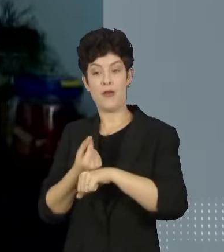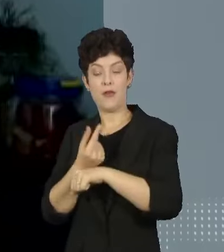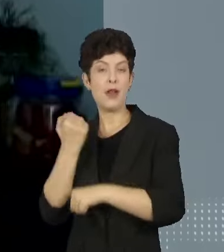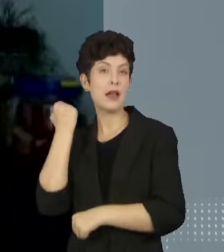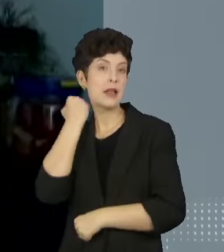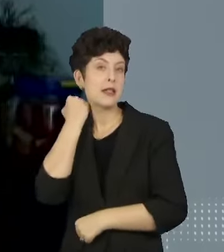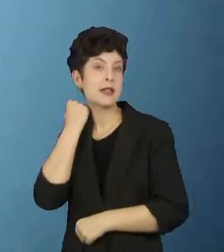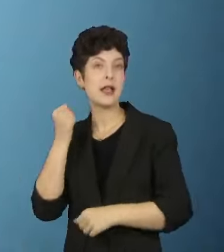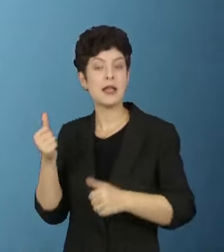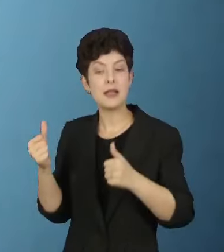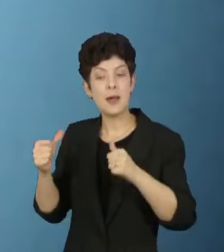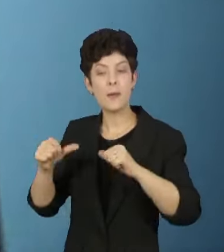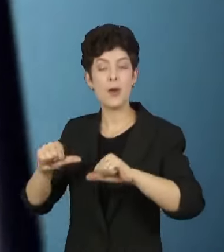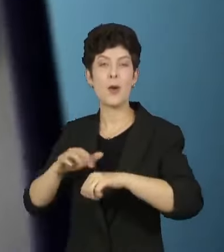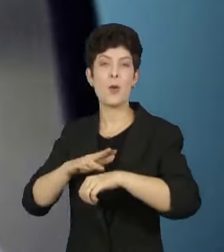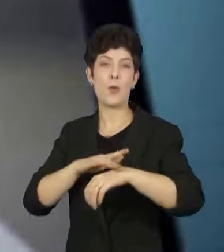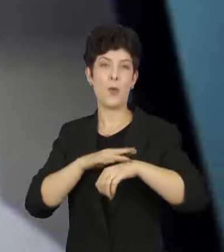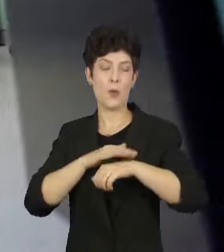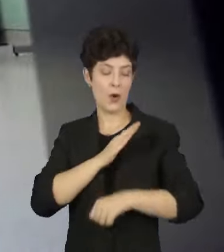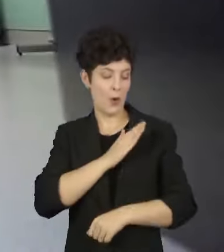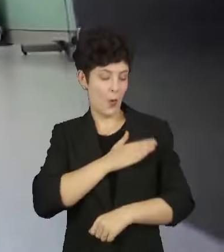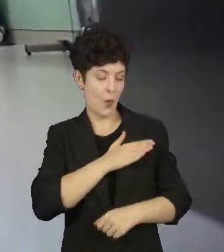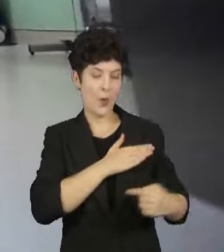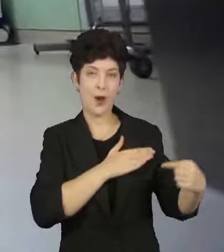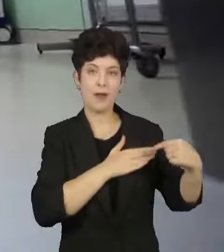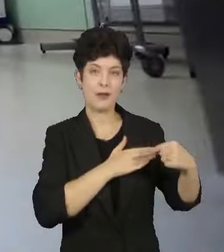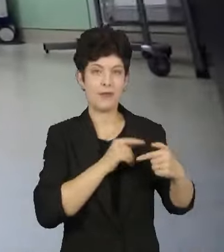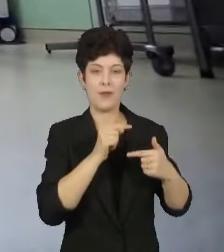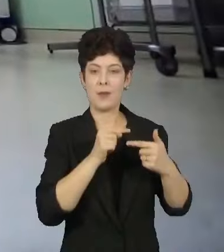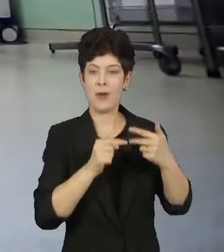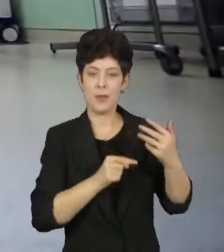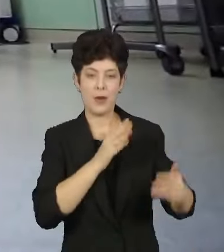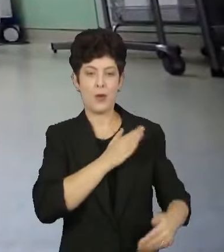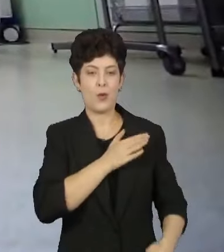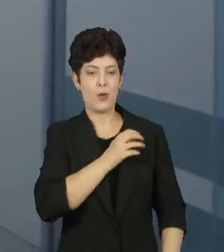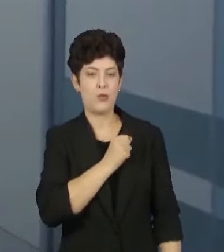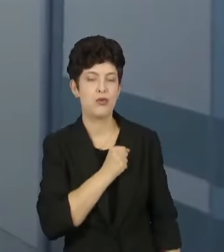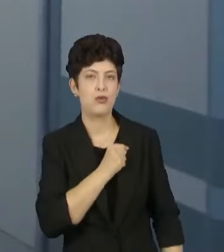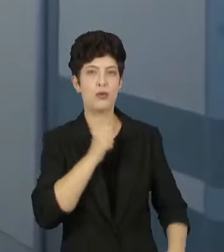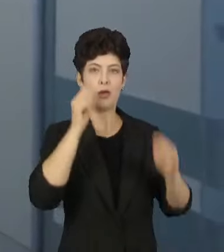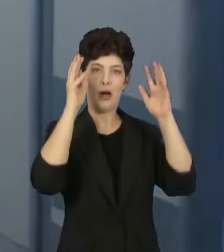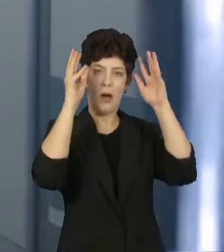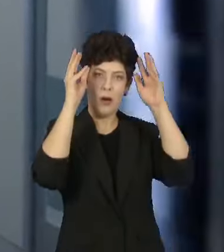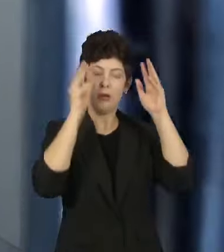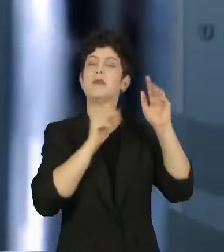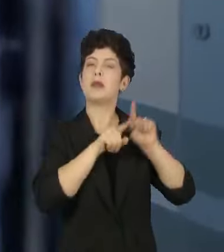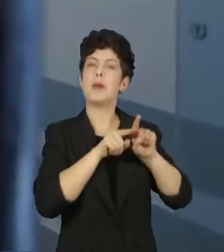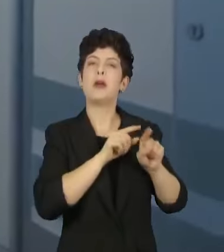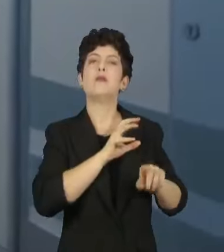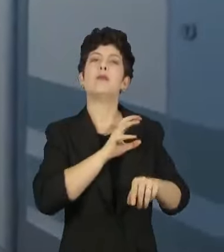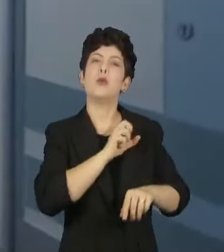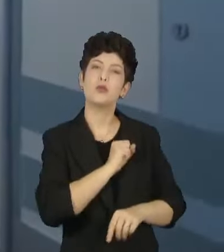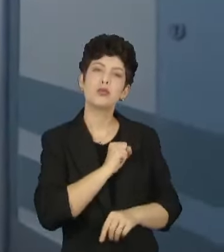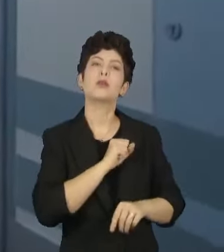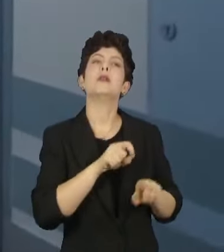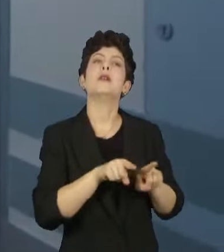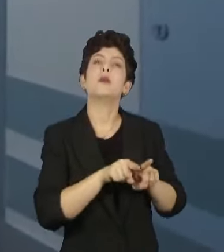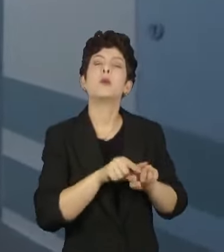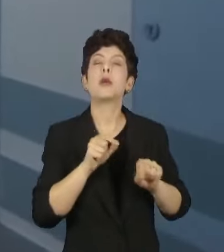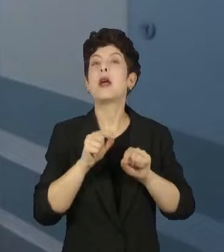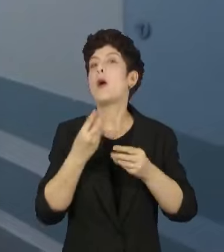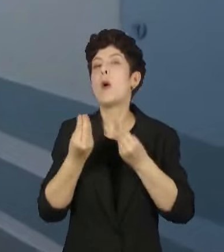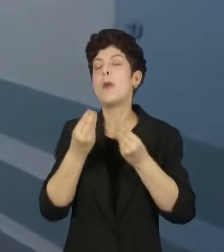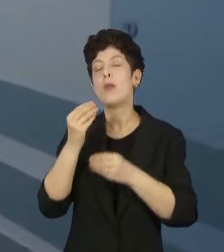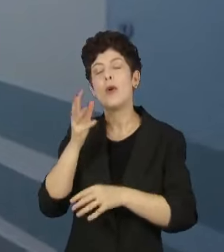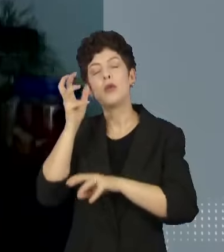em especial o risco de doenças cardiovasculares, como infarto e derrame, e diz que a melhor prevenção é ter o